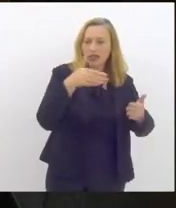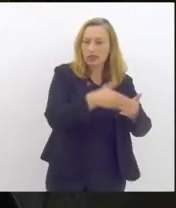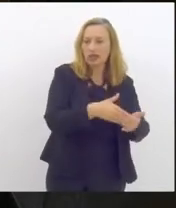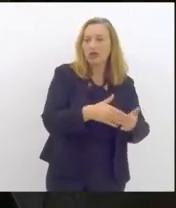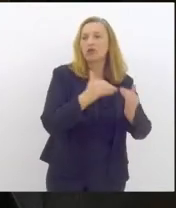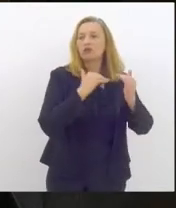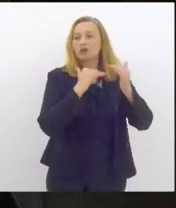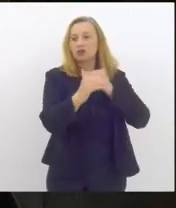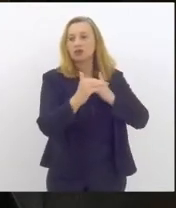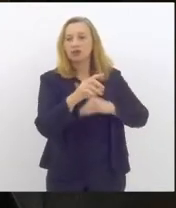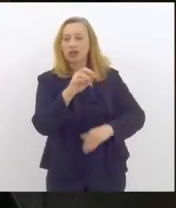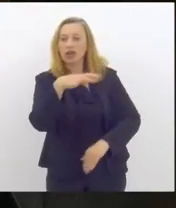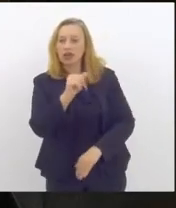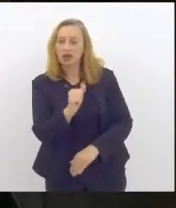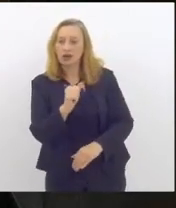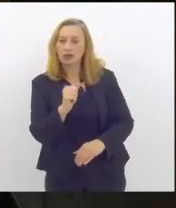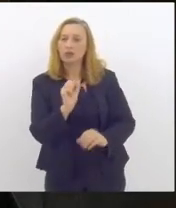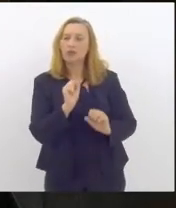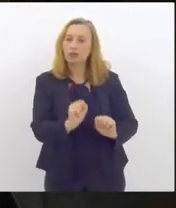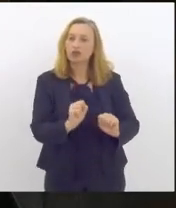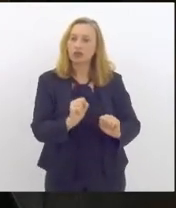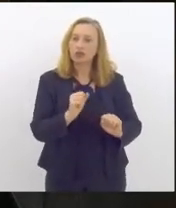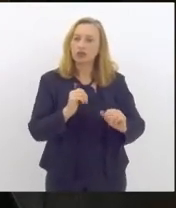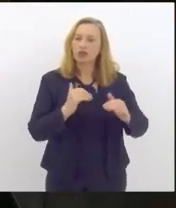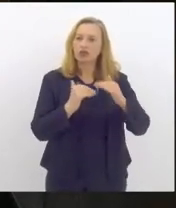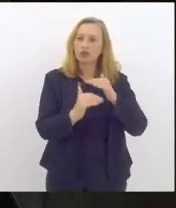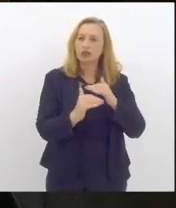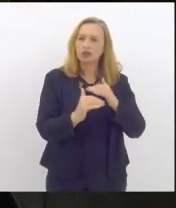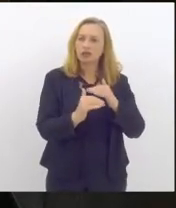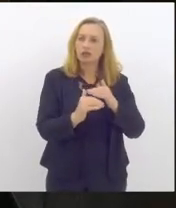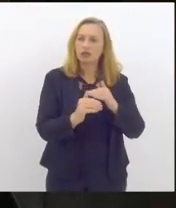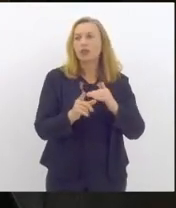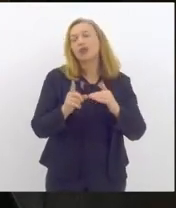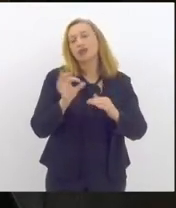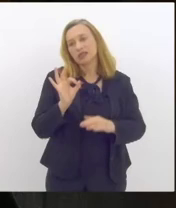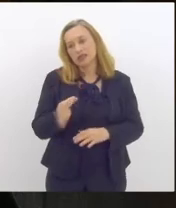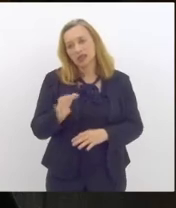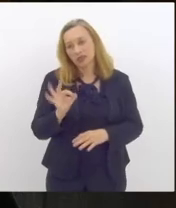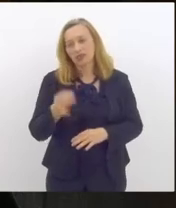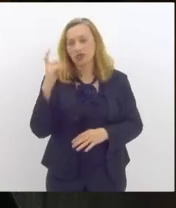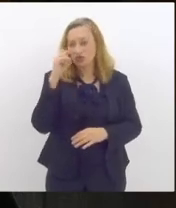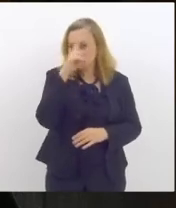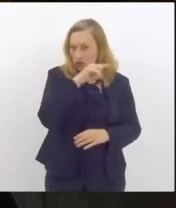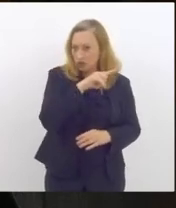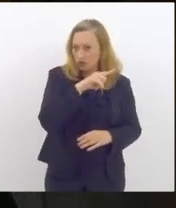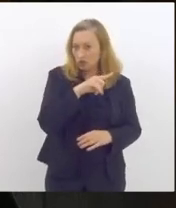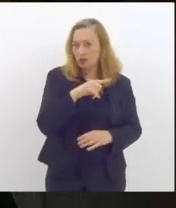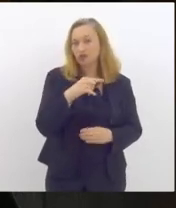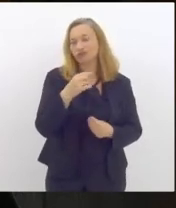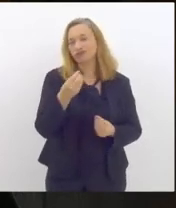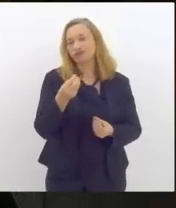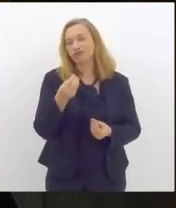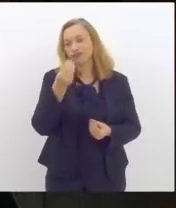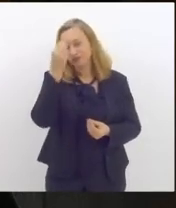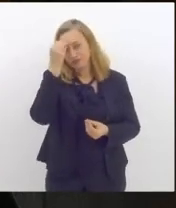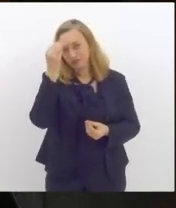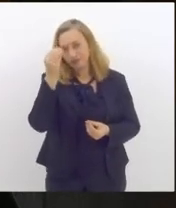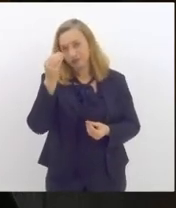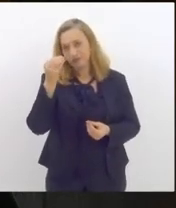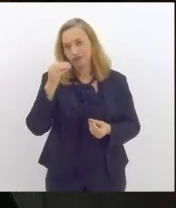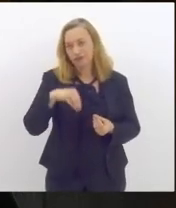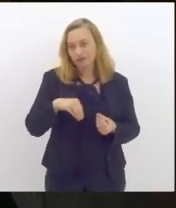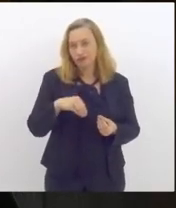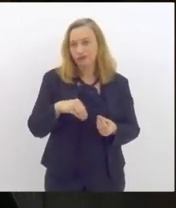da Carioca para poder pegar o metrô e o que evidentemente dificulta e desisti mula o uso da marca